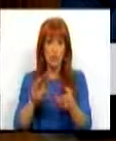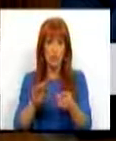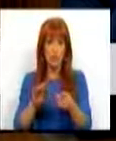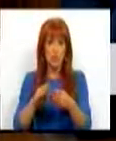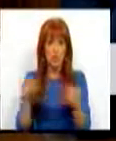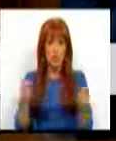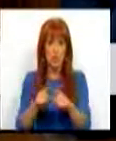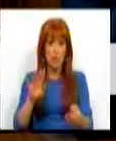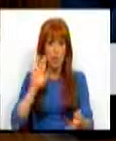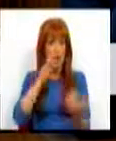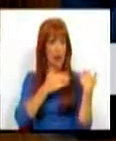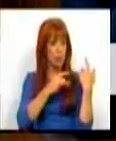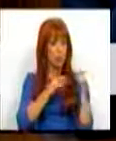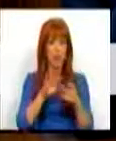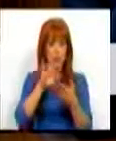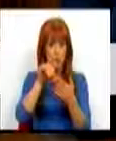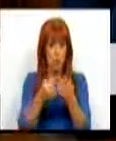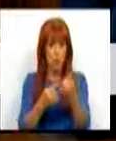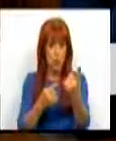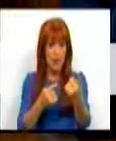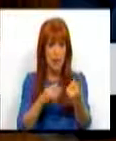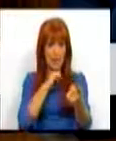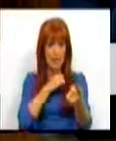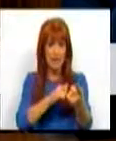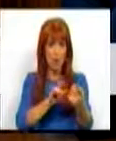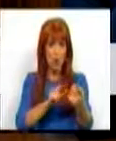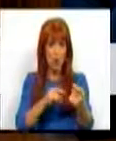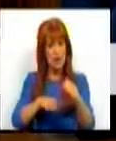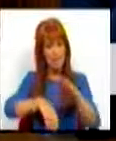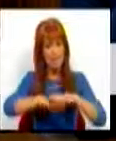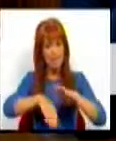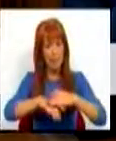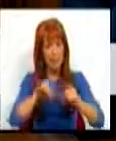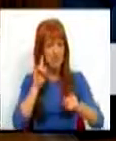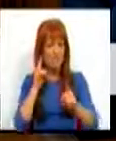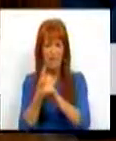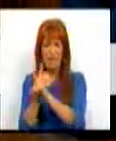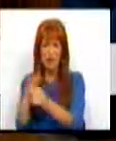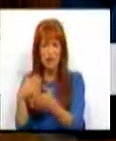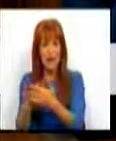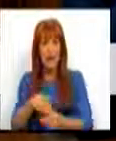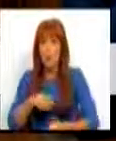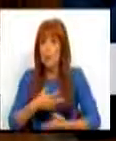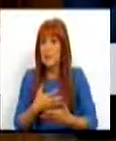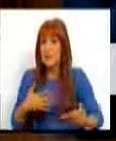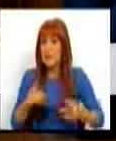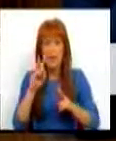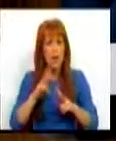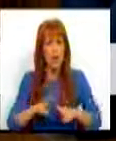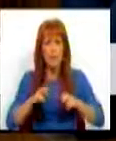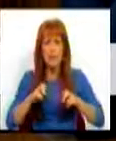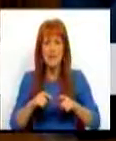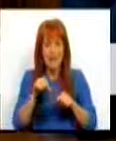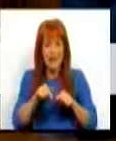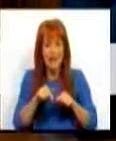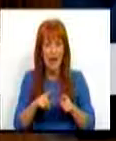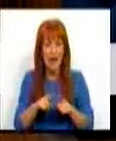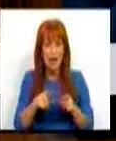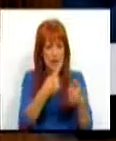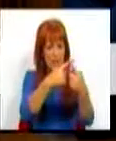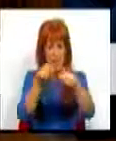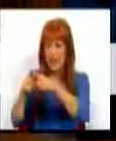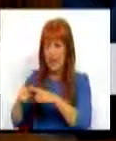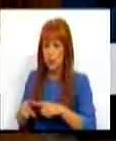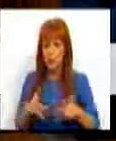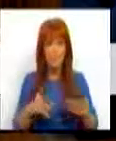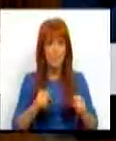reorganizar esse conjunto de ativos, com maior conhecimento do conjunto de ativos que também herdámos, estruturarmos um